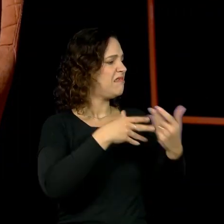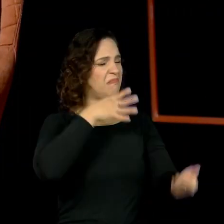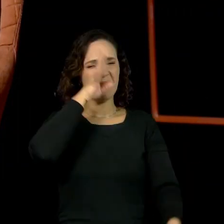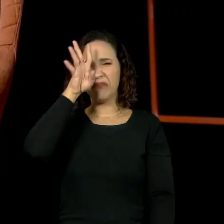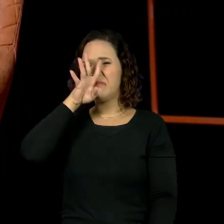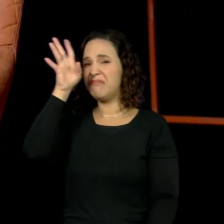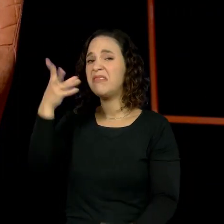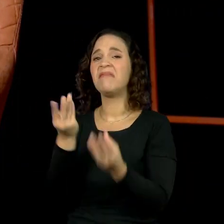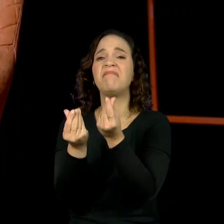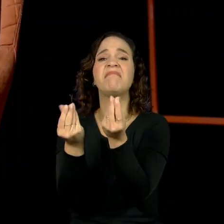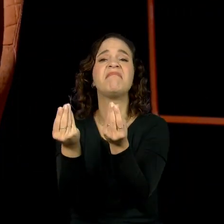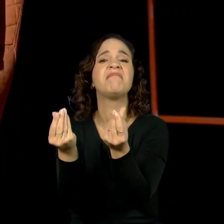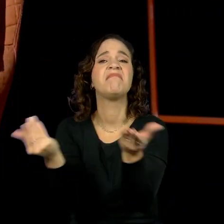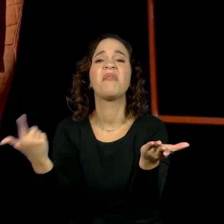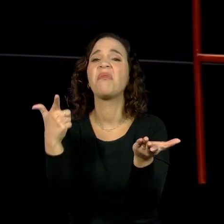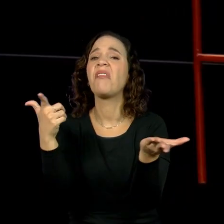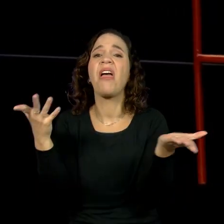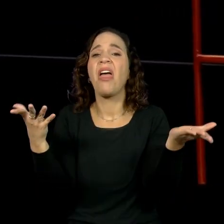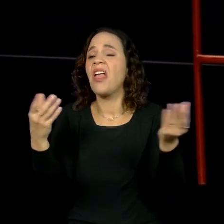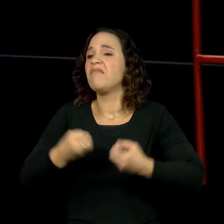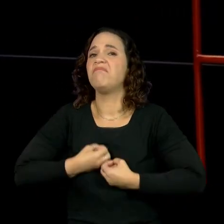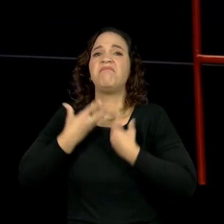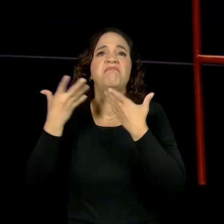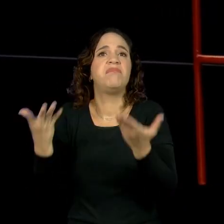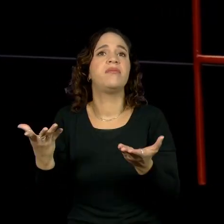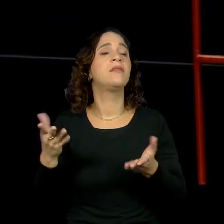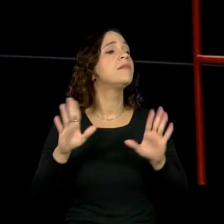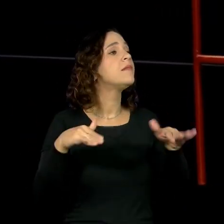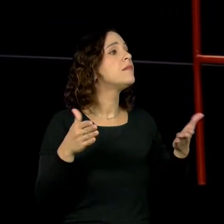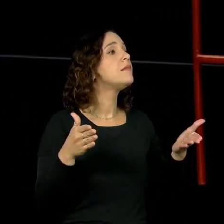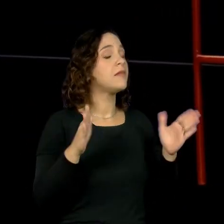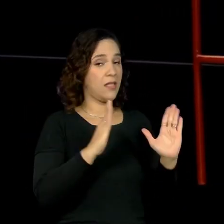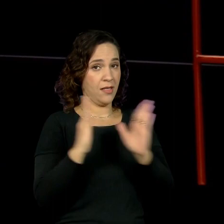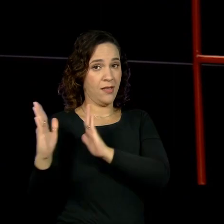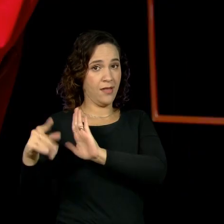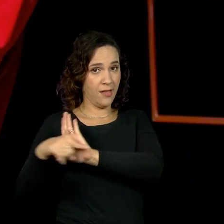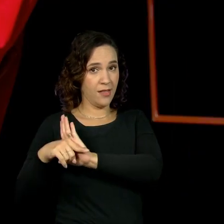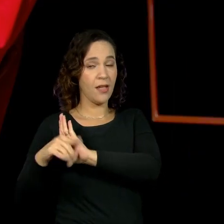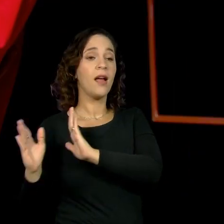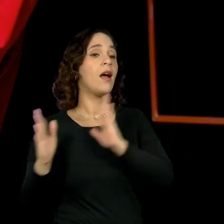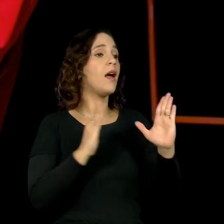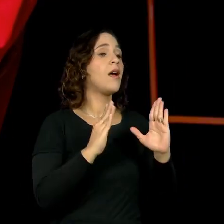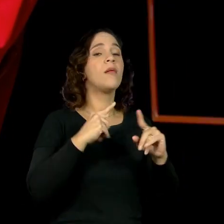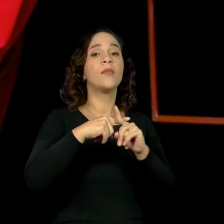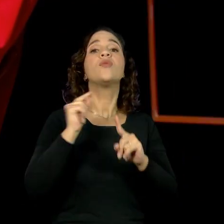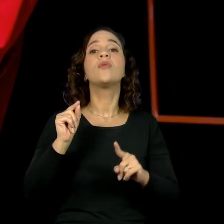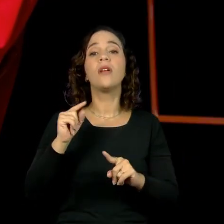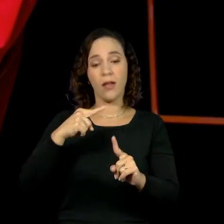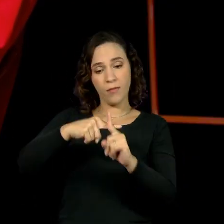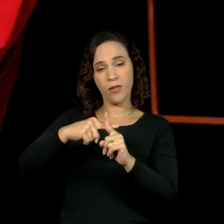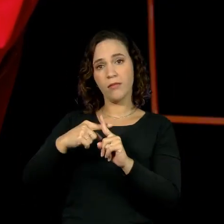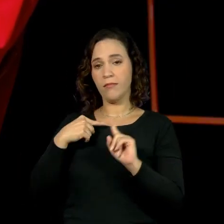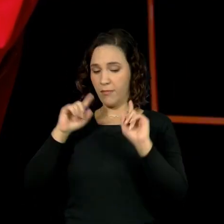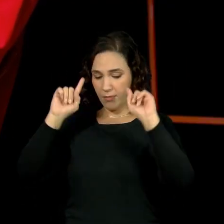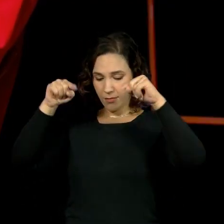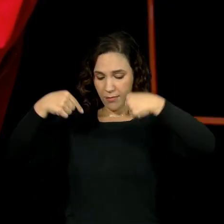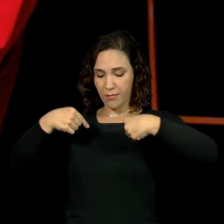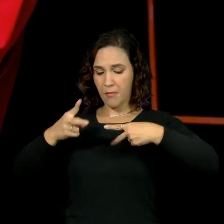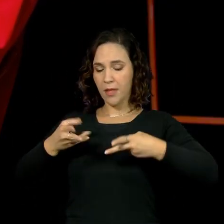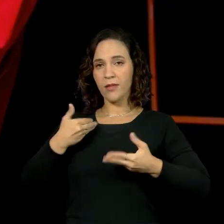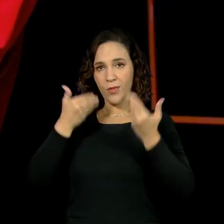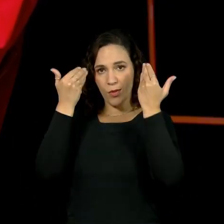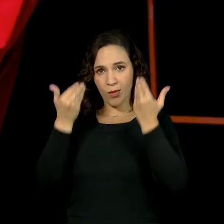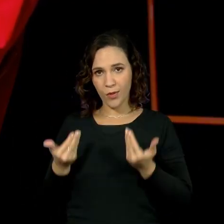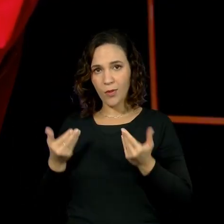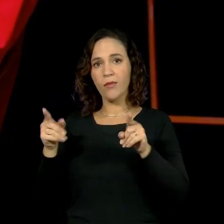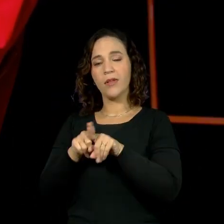coisa vazia, não se pensa mais. E cadê a parte otimista? A parte otimista está em mim mesmo e naqueles com os